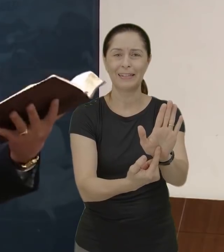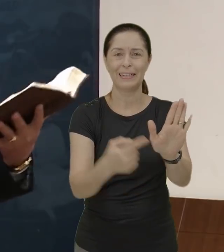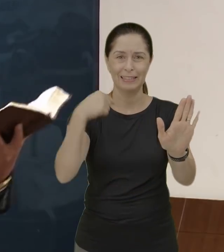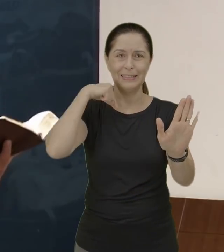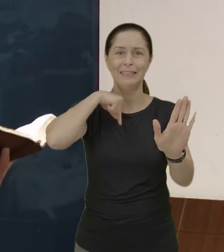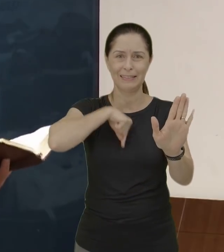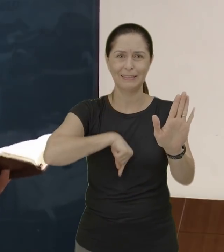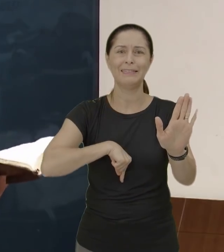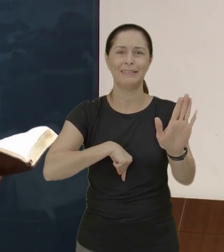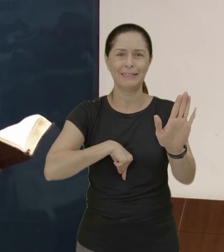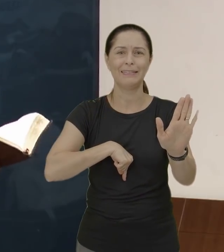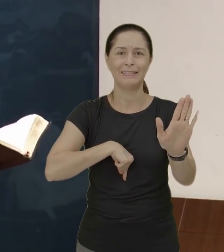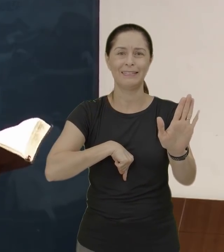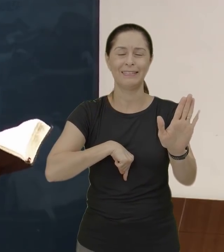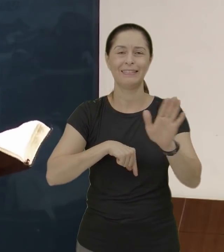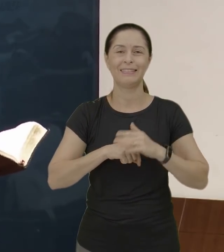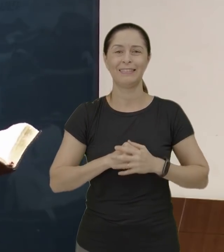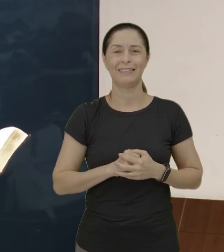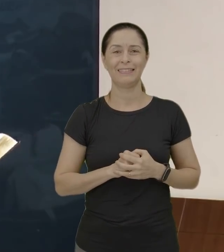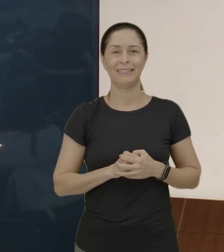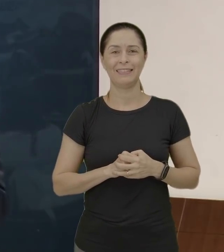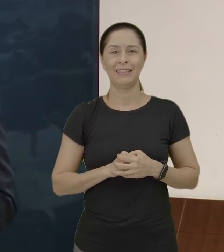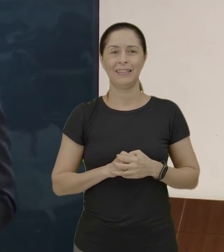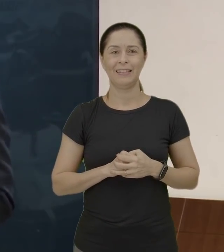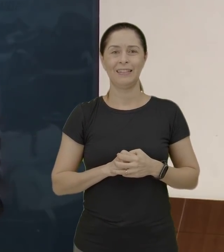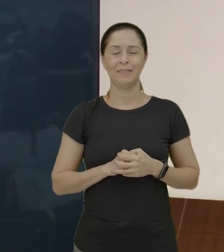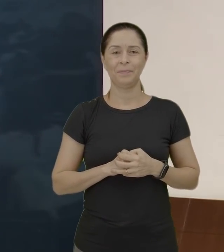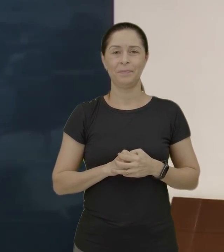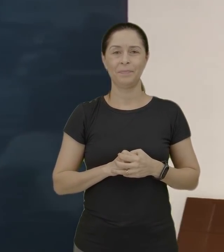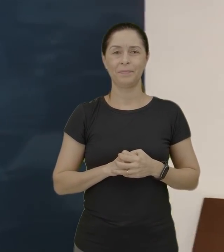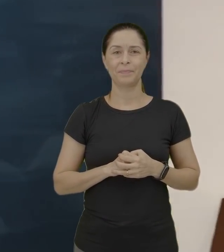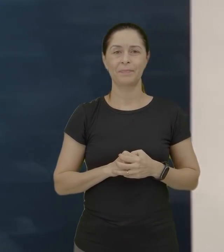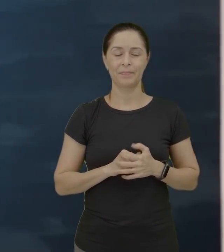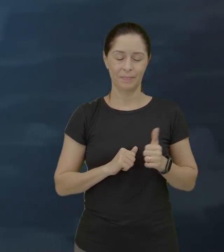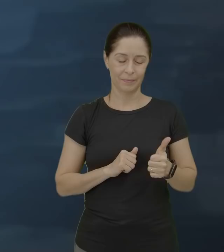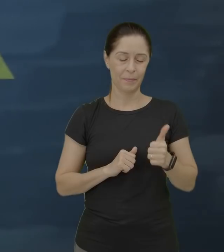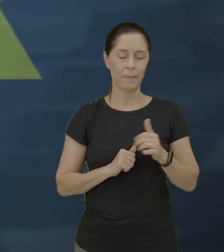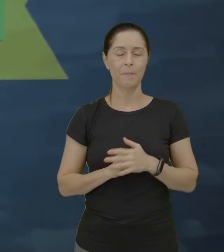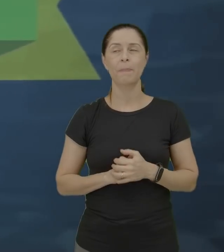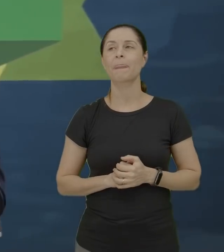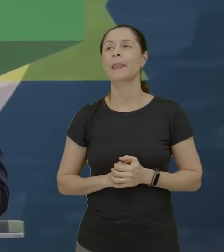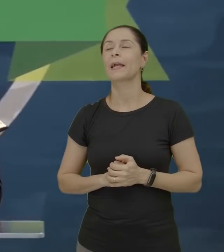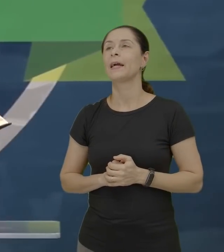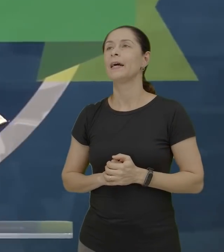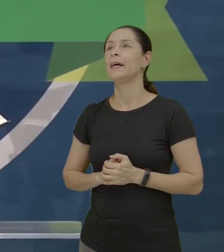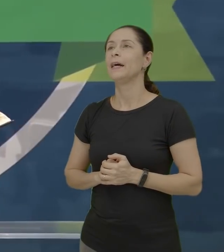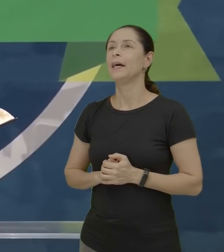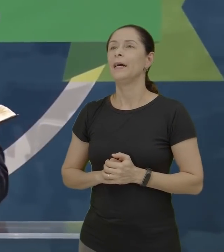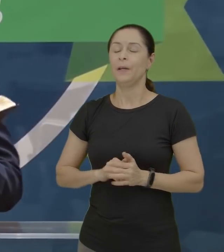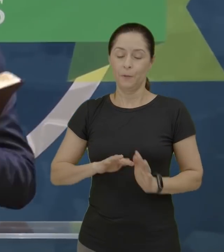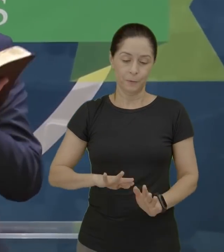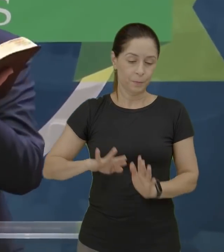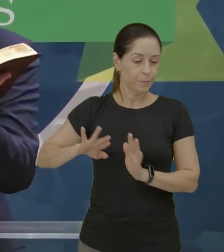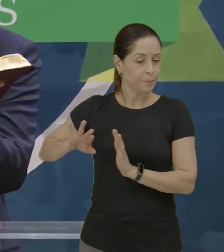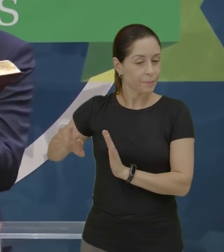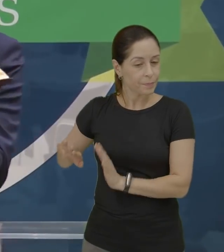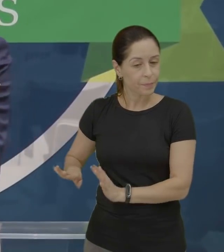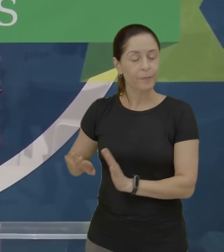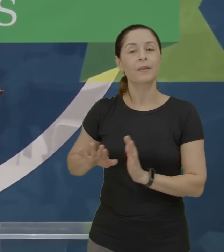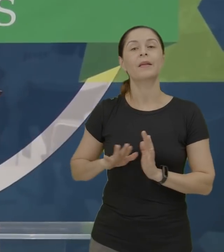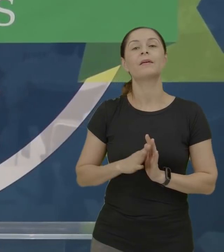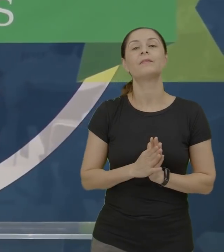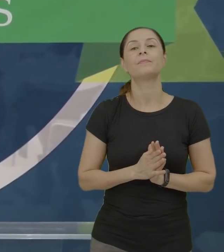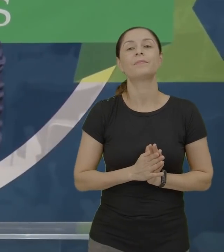a nossa identidade como cristãos. Pois bem, dito isto, agora nós vamos